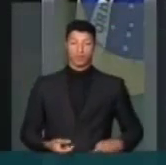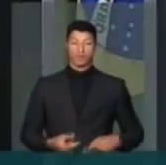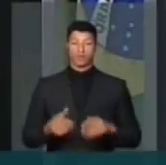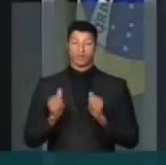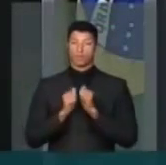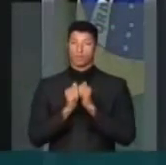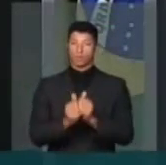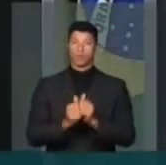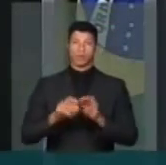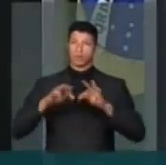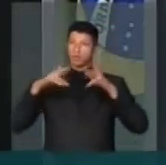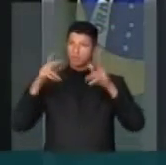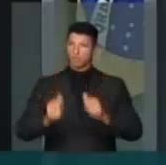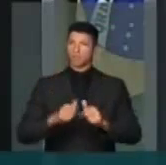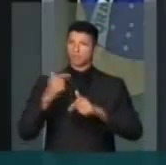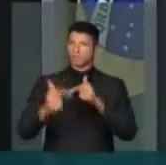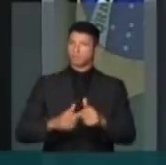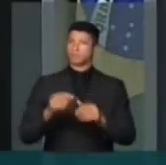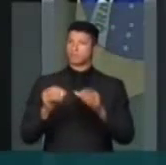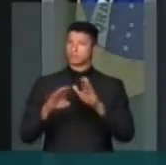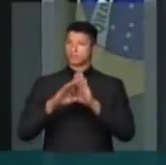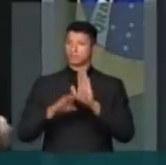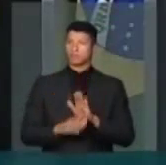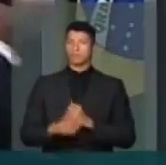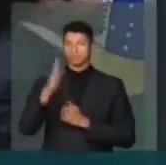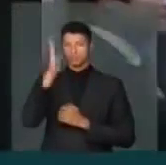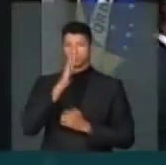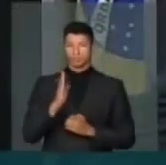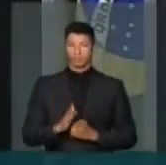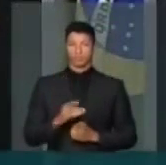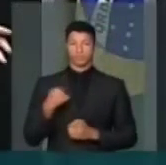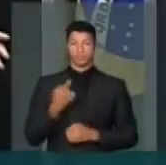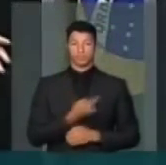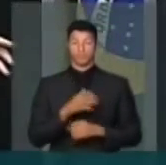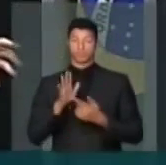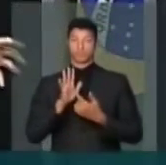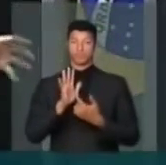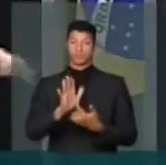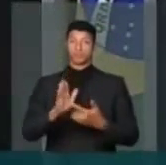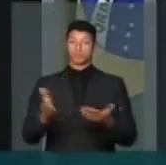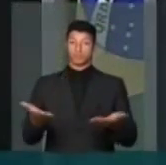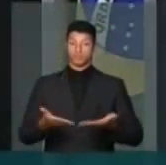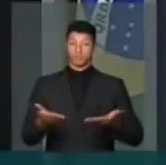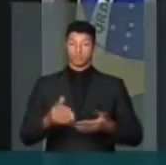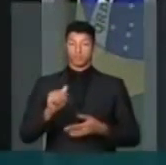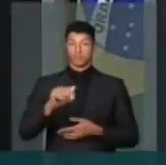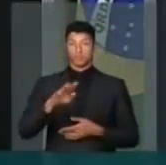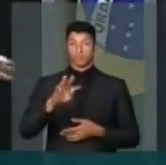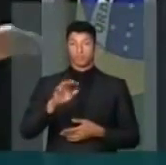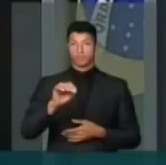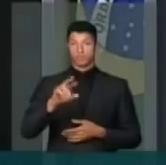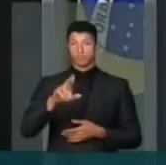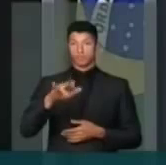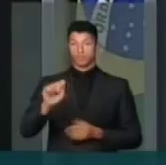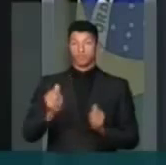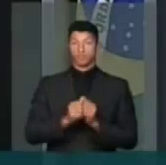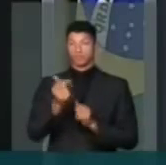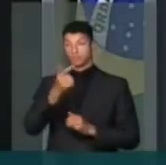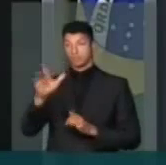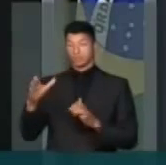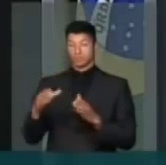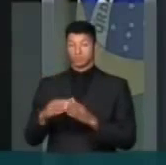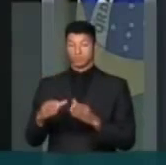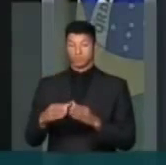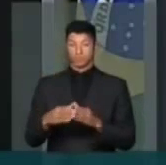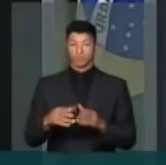e acompanhando todas as situações que se estabelecem no Brasil, nós apresentamos hoje, em autoria com outros